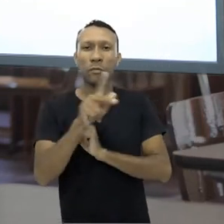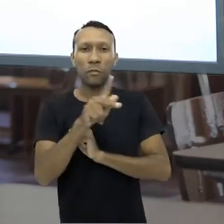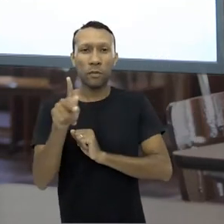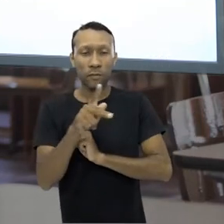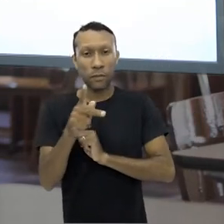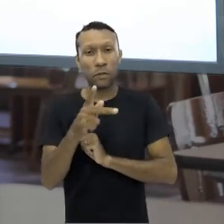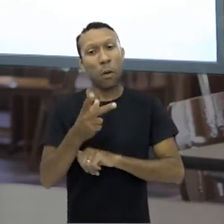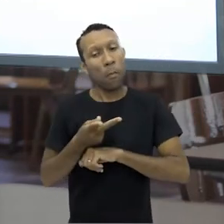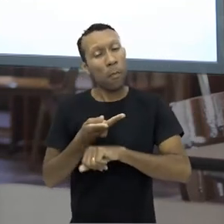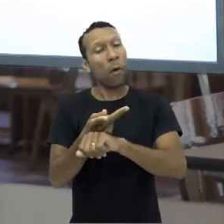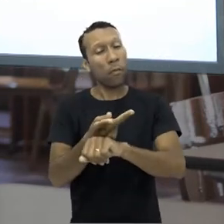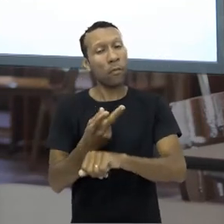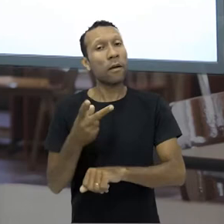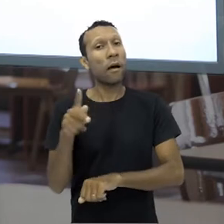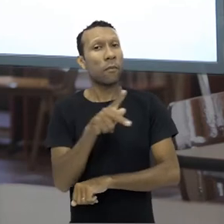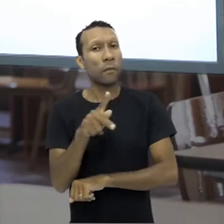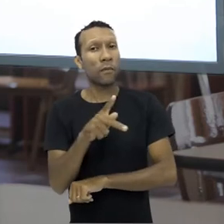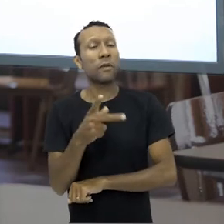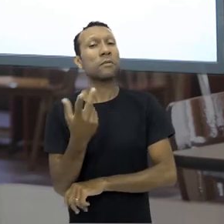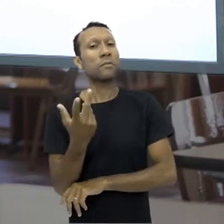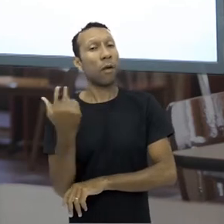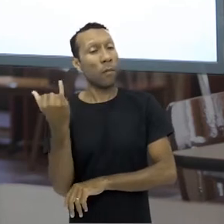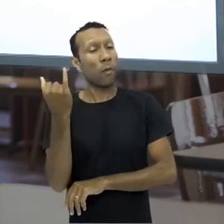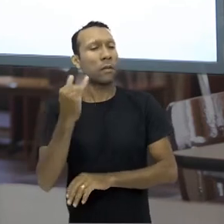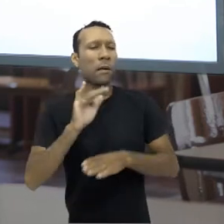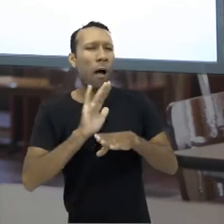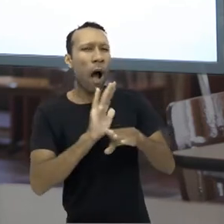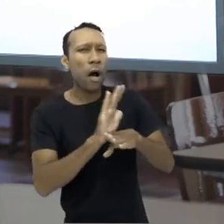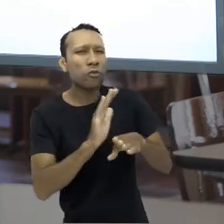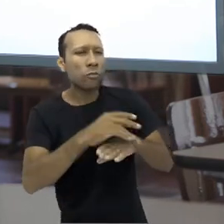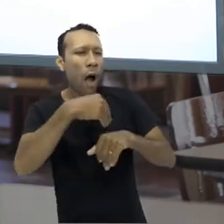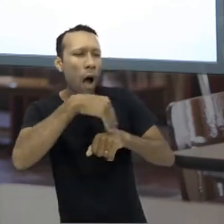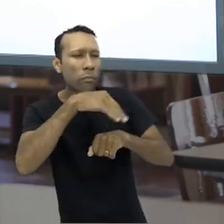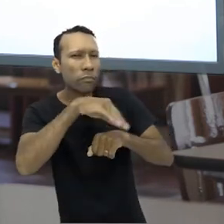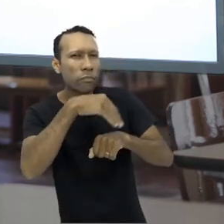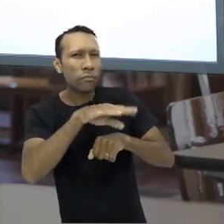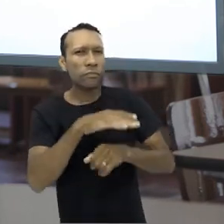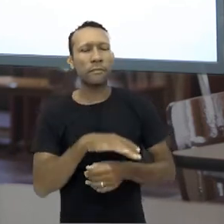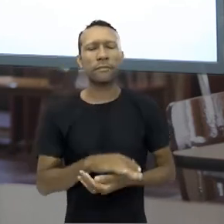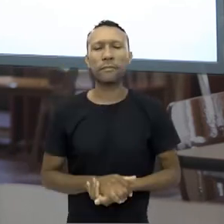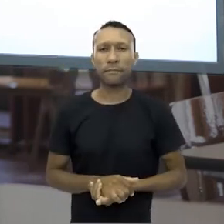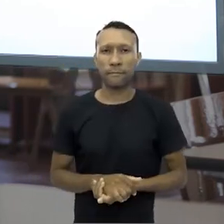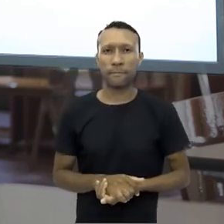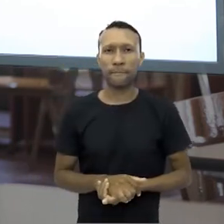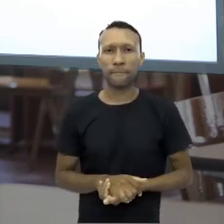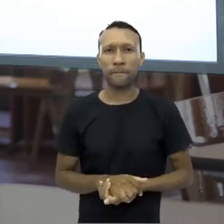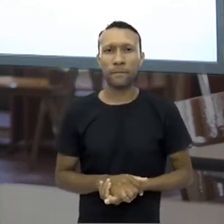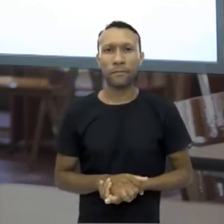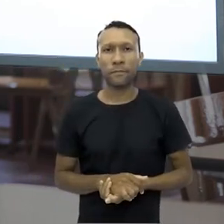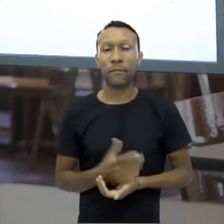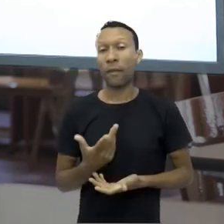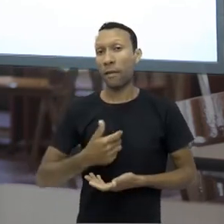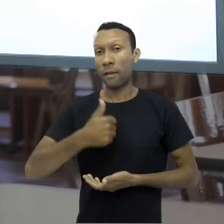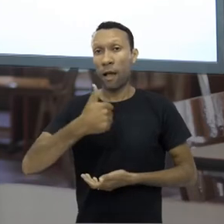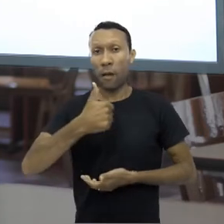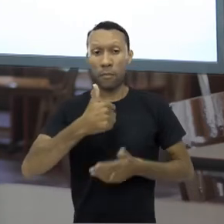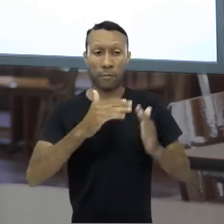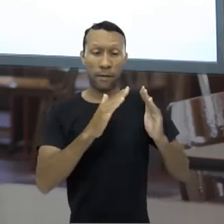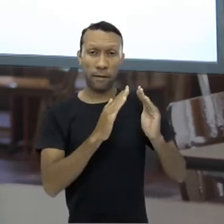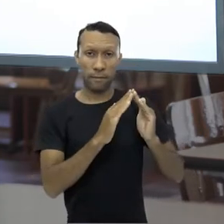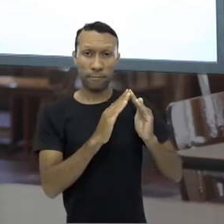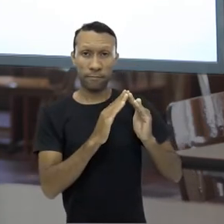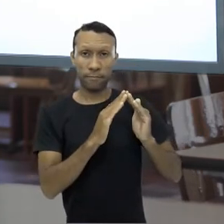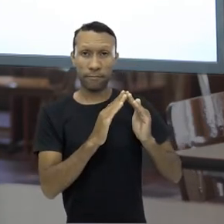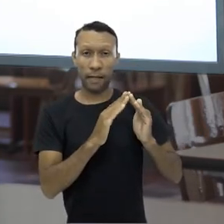vocês, tá certo? Não deixe de procurar o professor, que ele tá lá para te apoiar, tá certo? Nessas dúvidas, nessas reflexões necessárias. Aí vamos lá, ó. A primeira